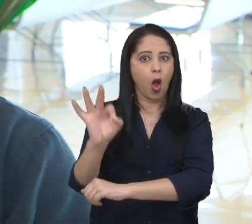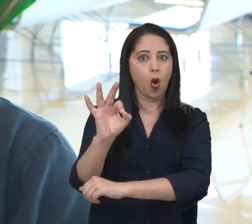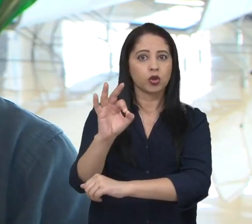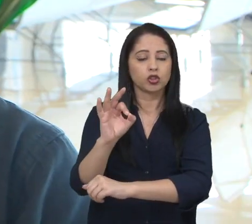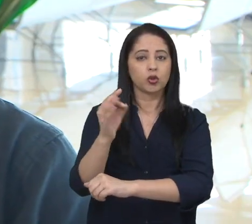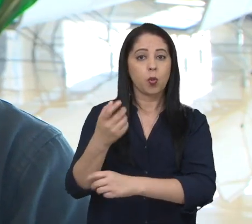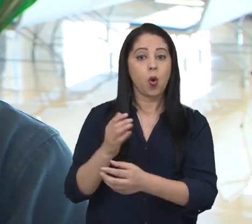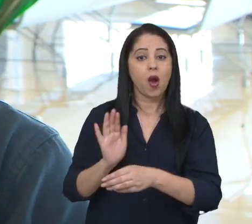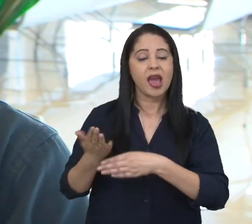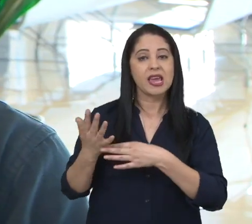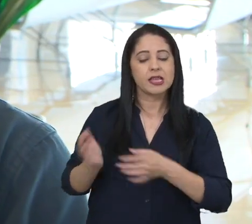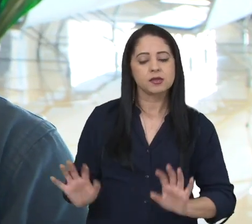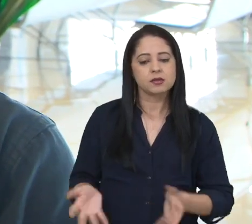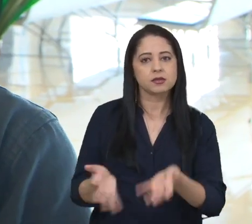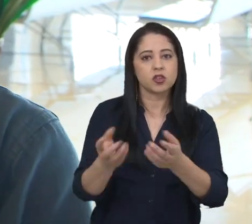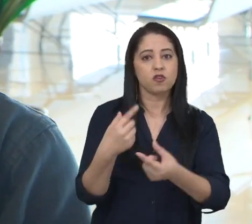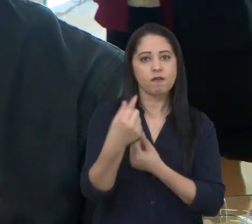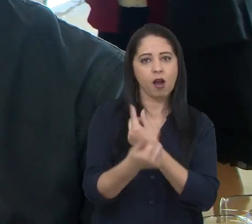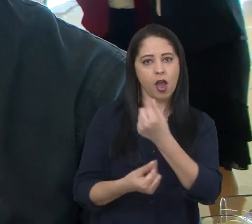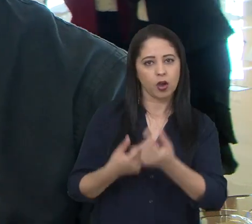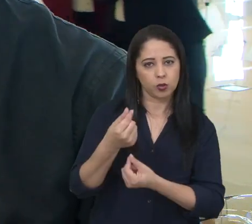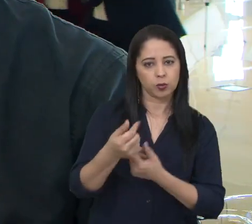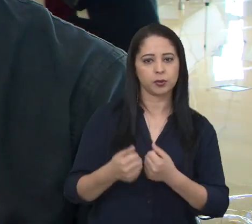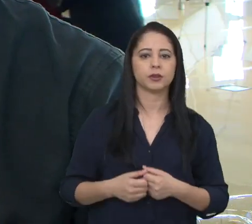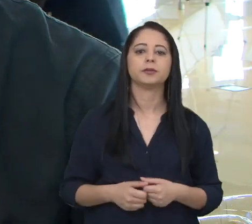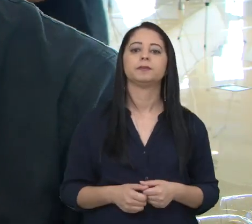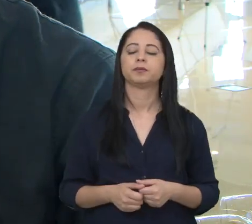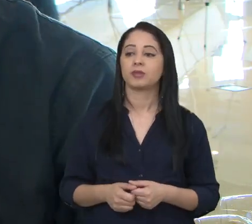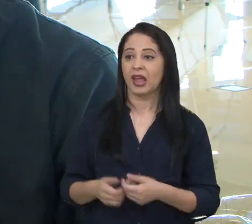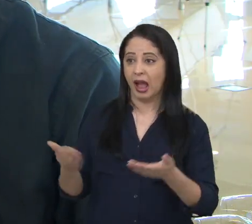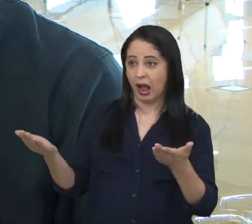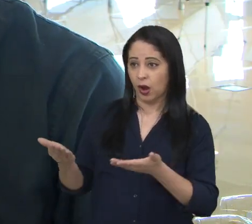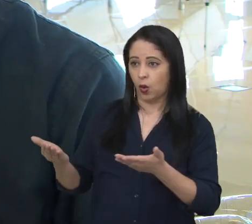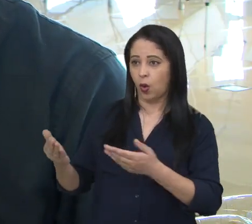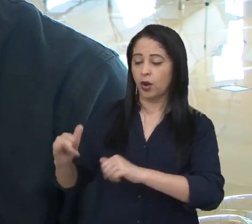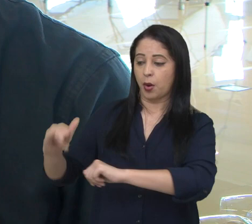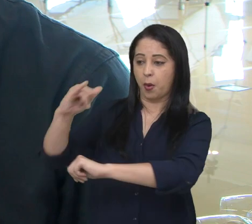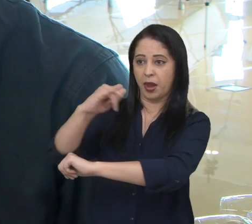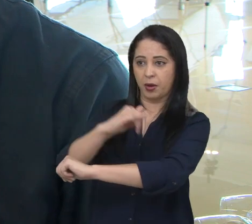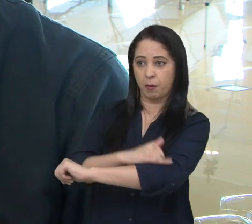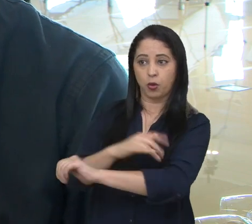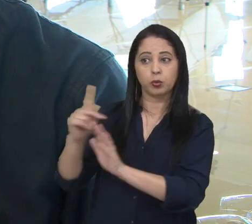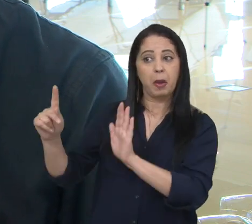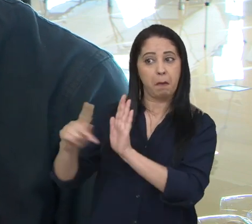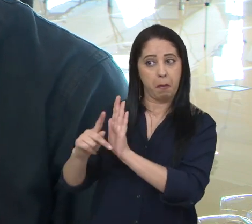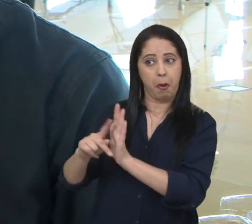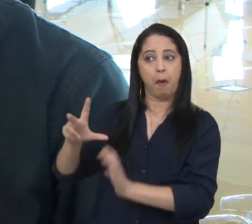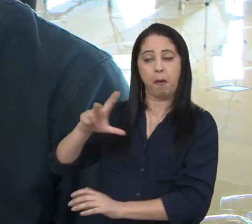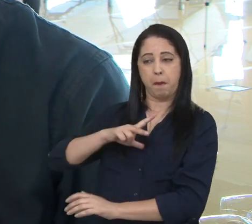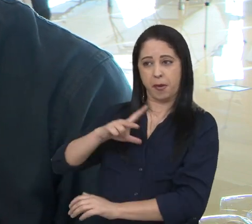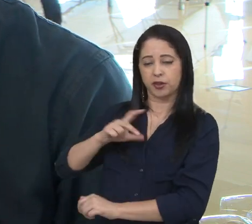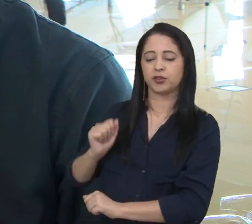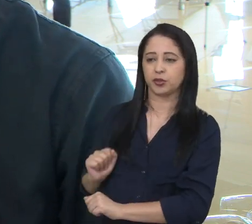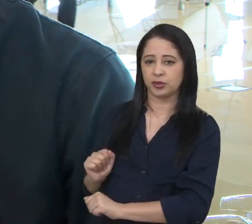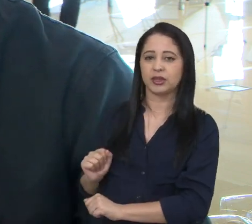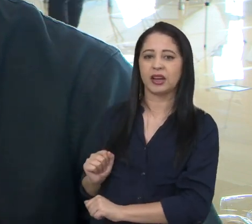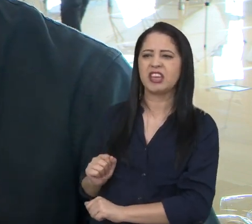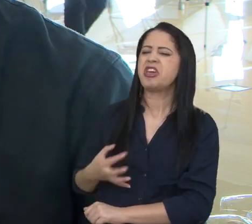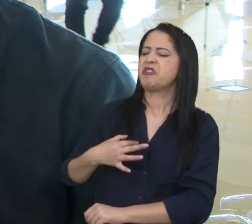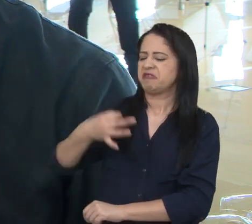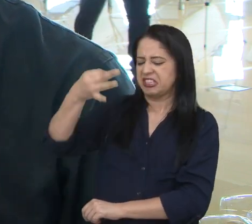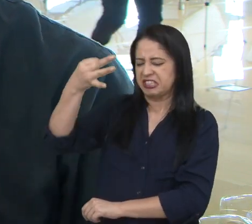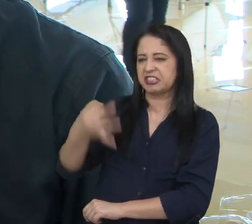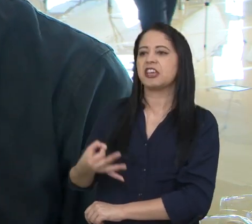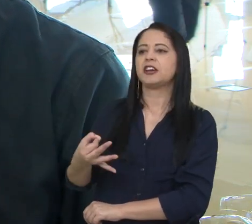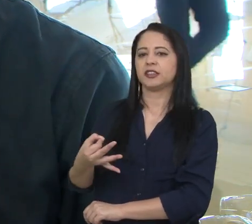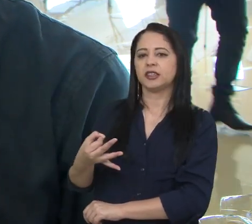aeroporto para fomentar a economia de São José. O aeroporto passou agora a ser privado, né, por uma empresa privada que vai poder fazer toda a